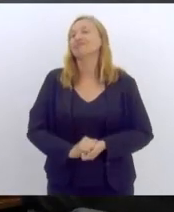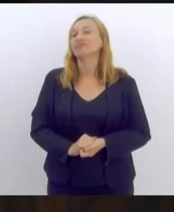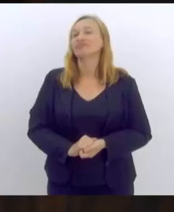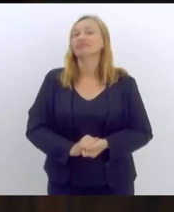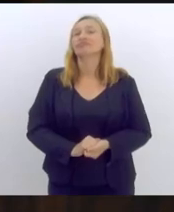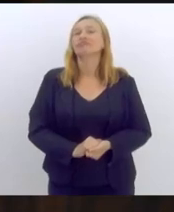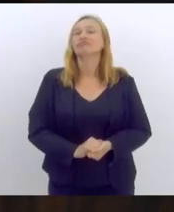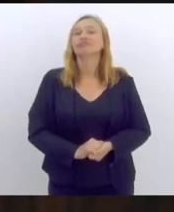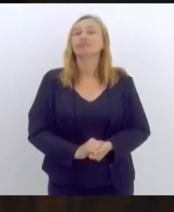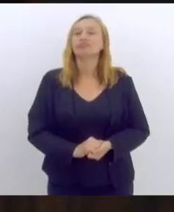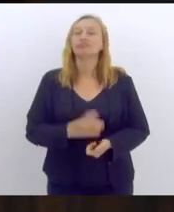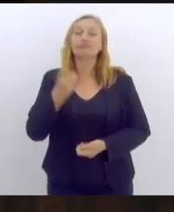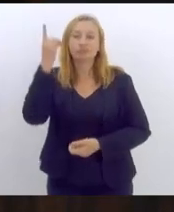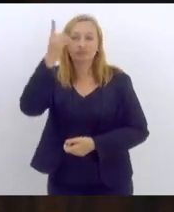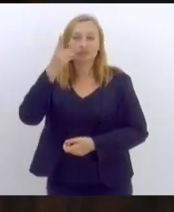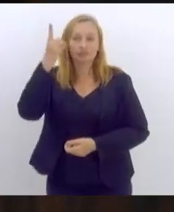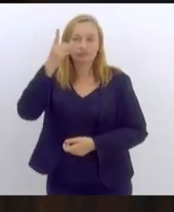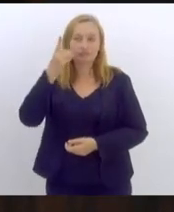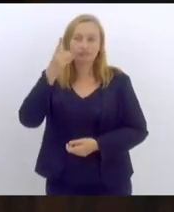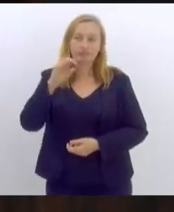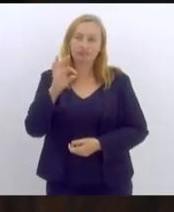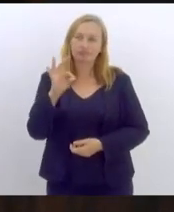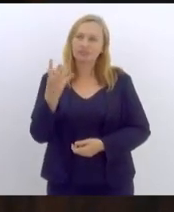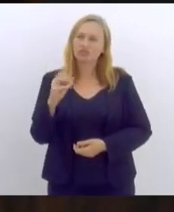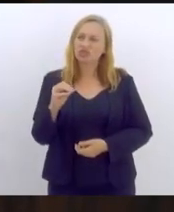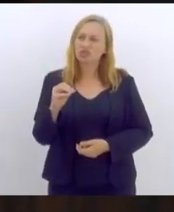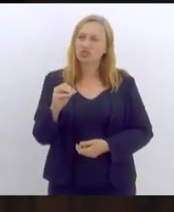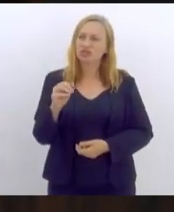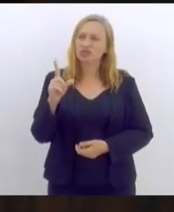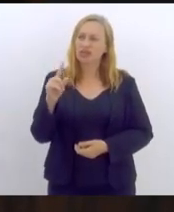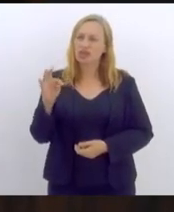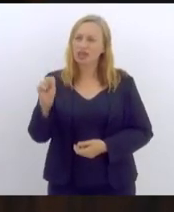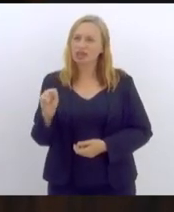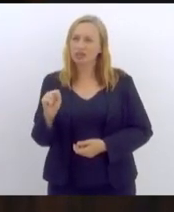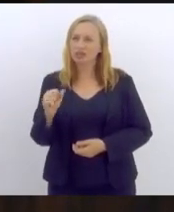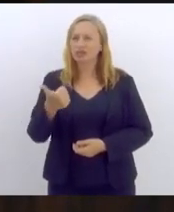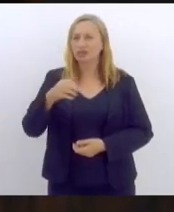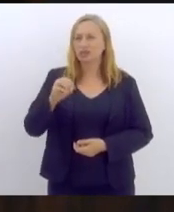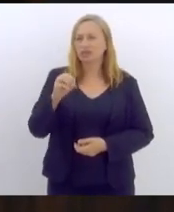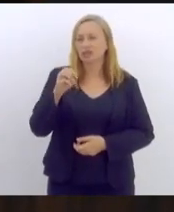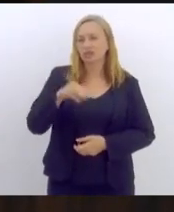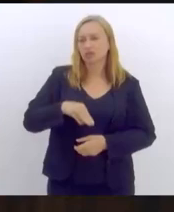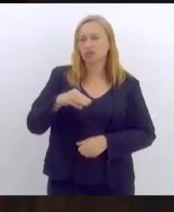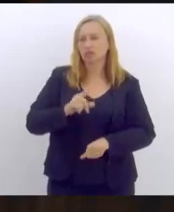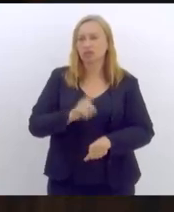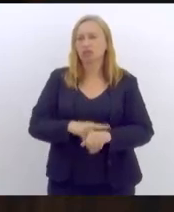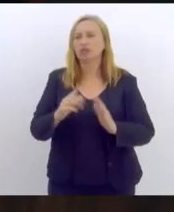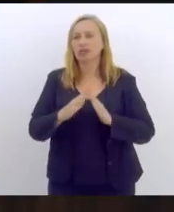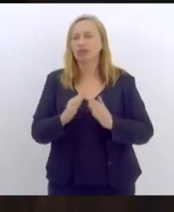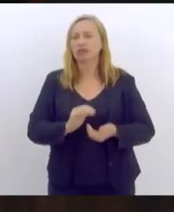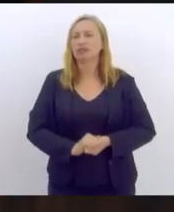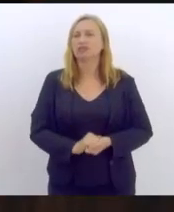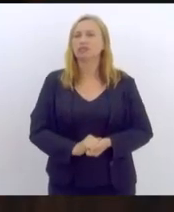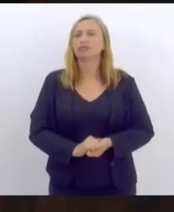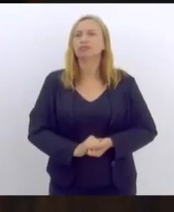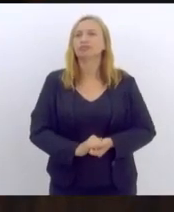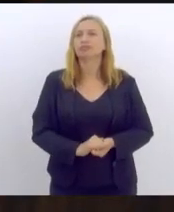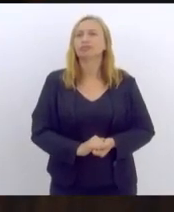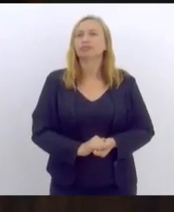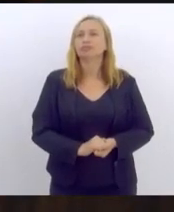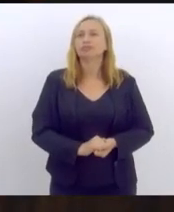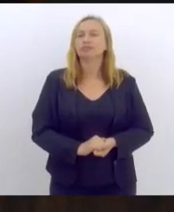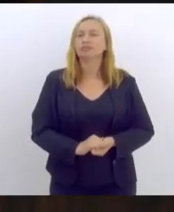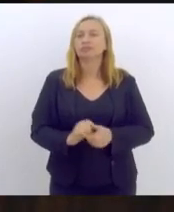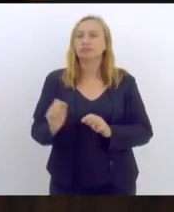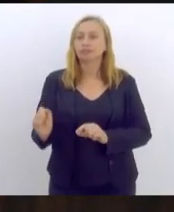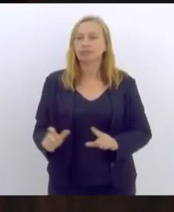Próximo orador inscrito é o nobre deputado Tiago Galhaço. Vossa Excelência dispõe de 10 minutos no tempo regimental. Como o painel